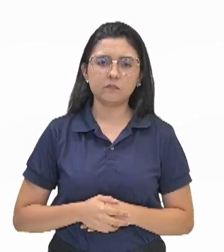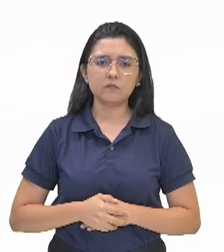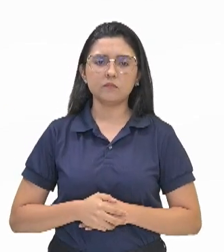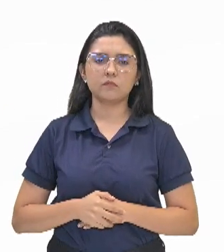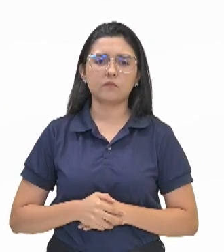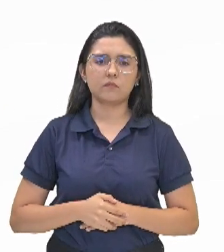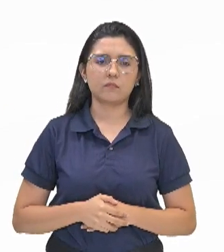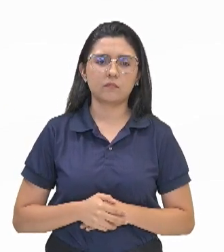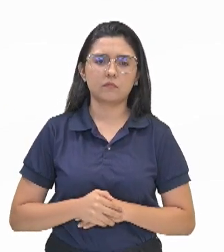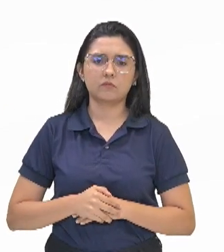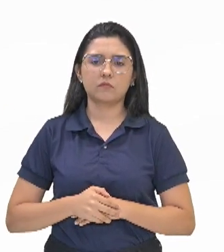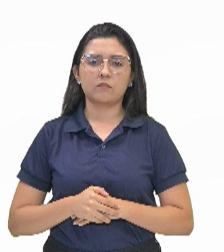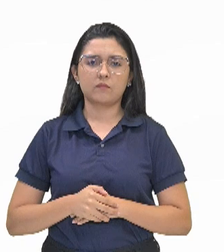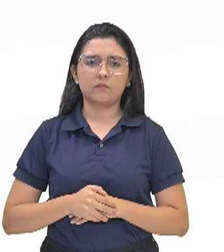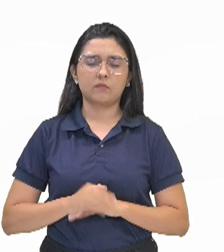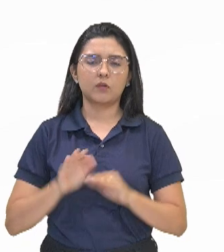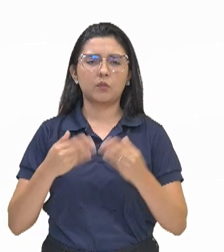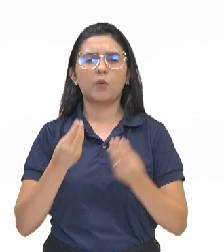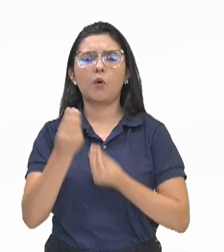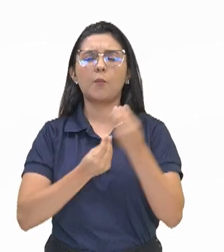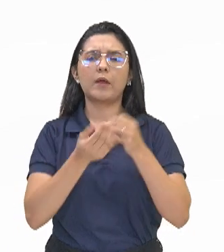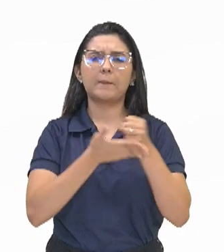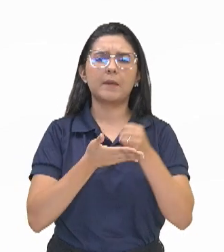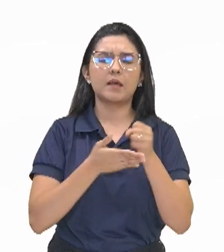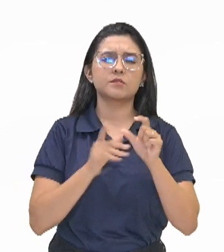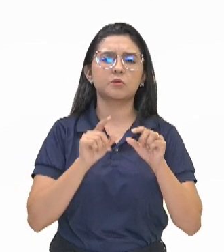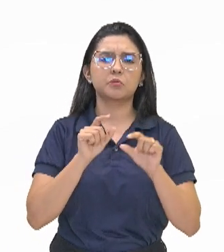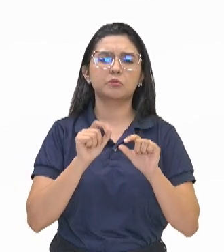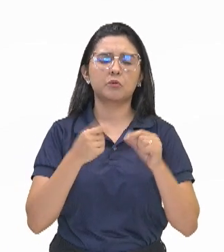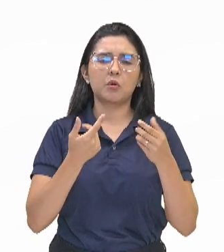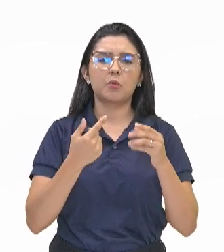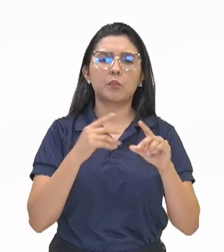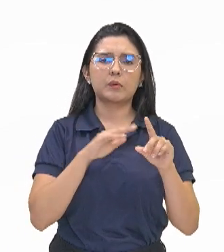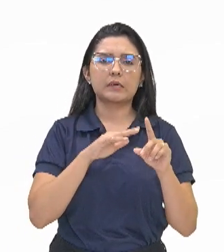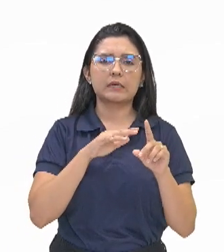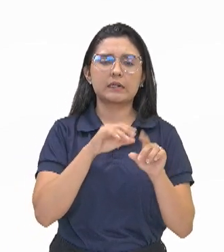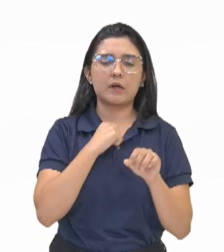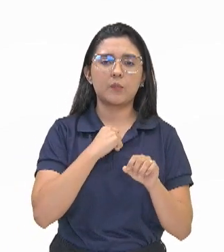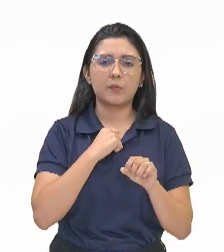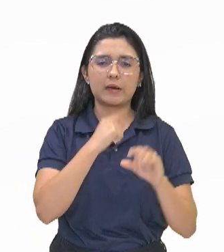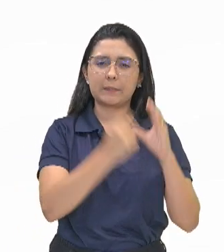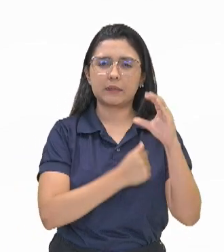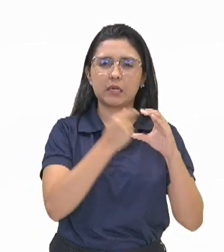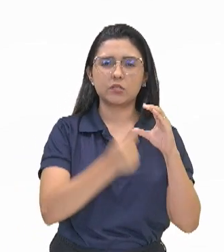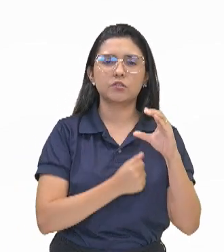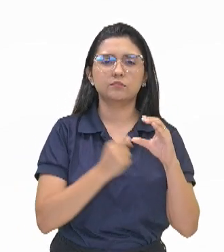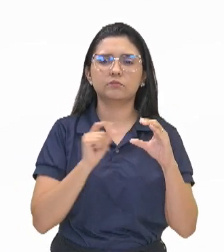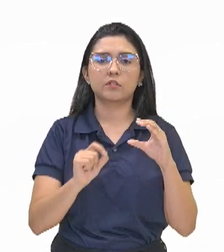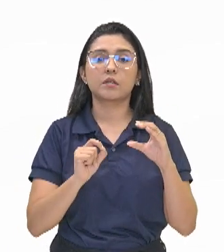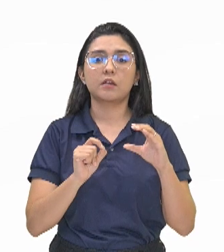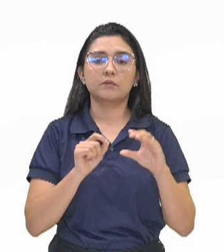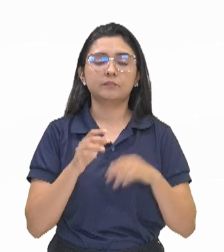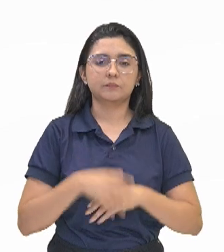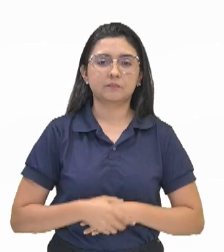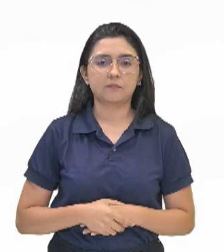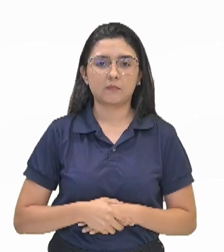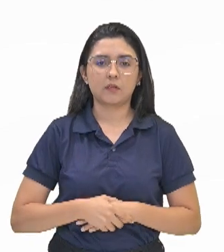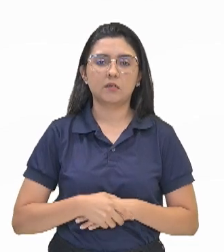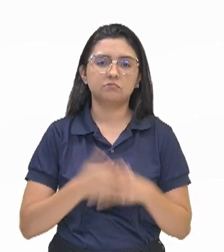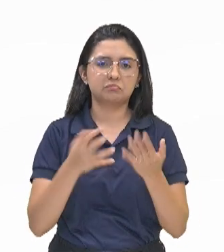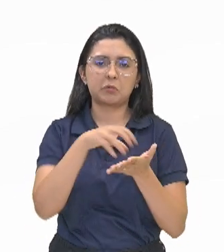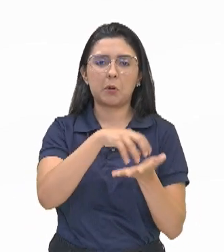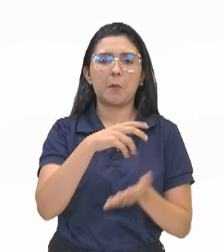que moldava, né, o sistema capitalista? A propriedade privada. Então, pessoas,